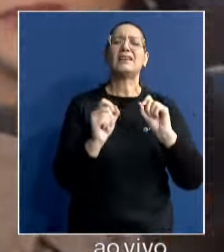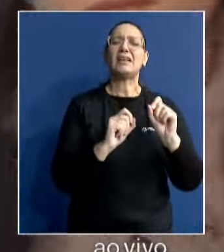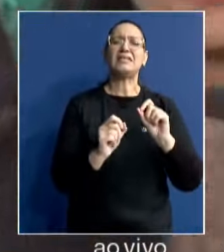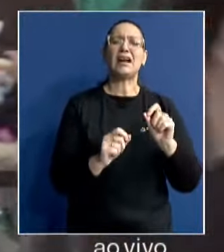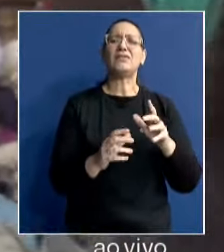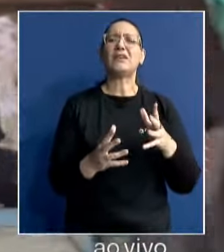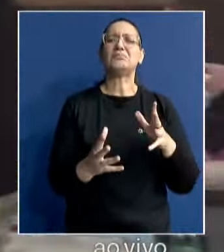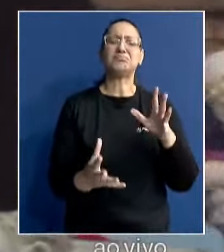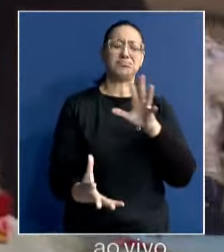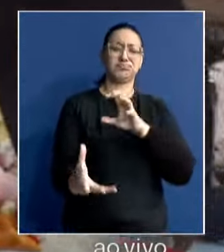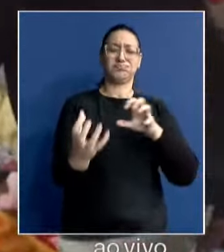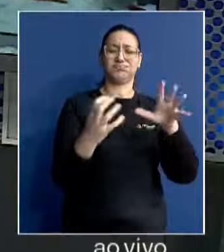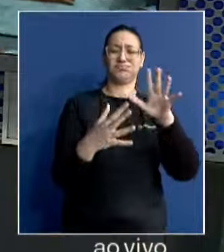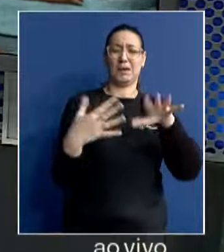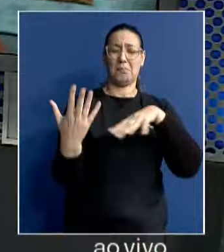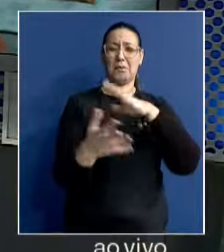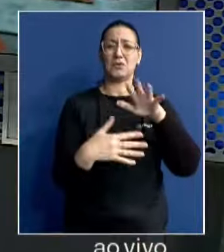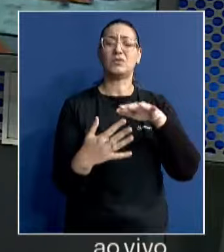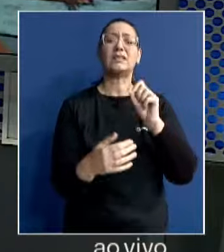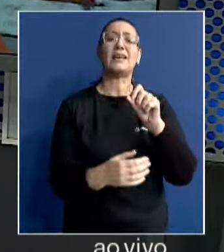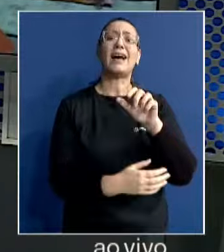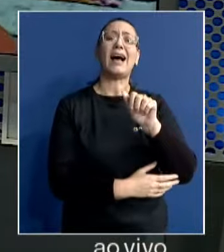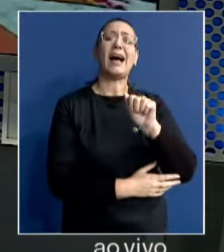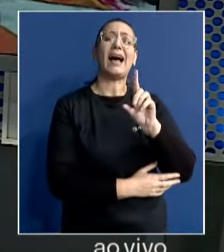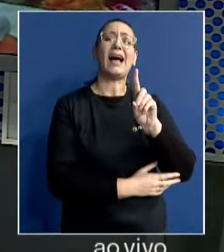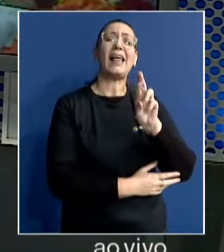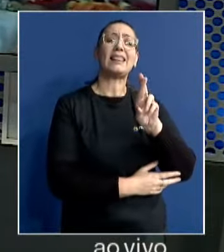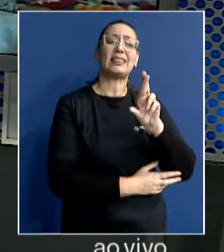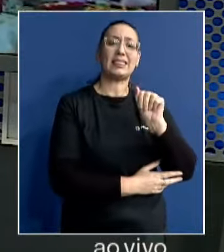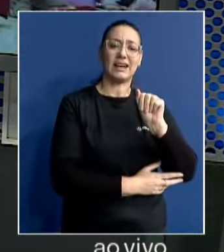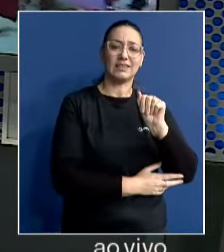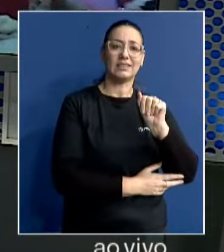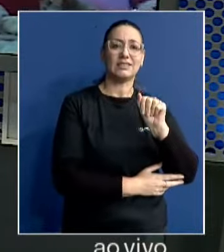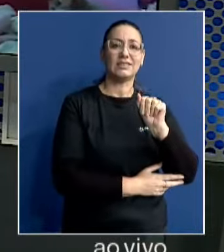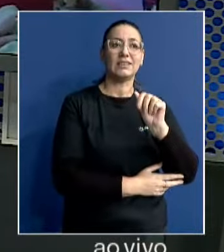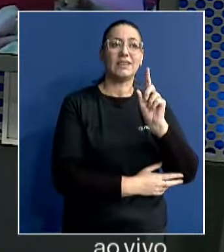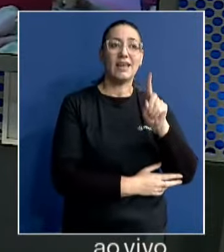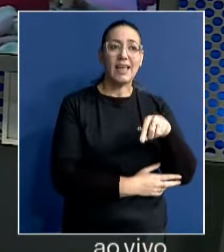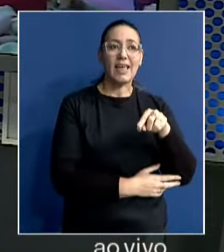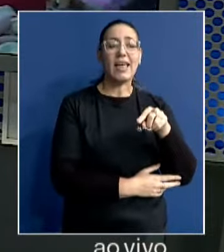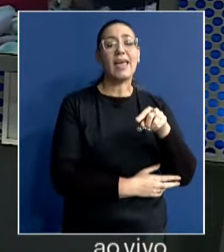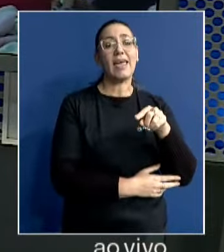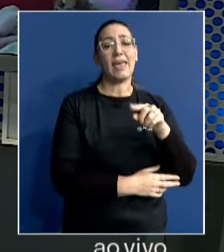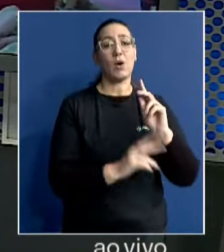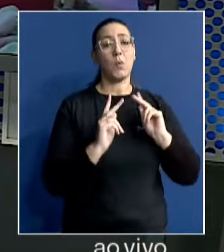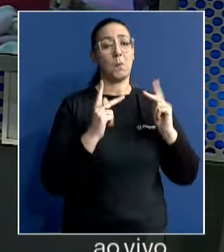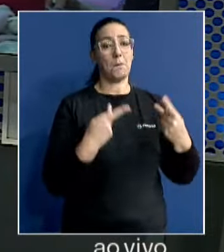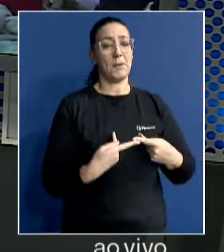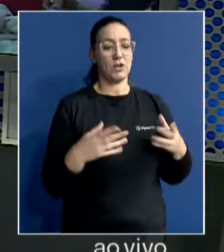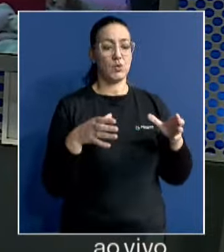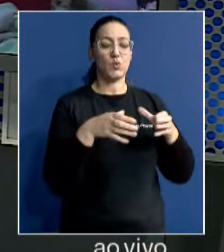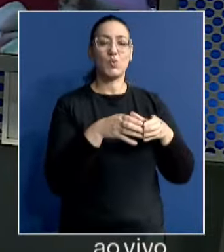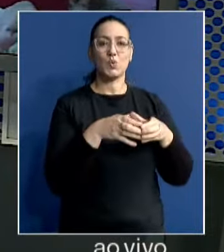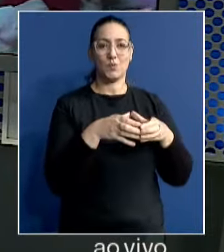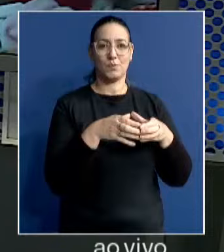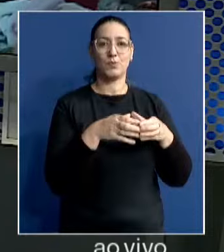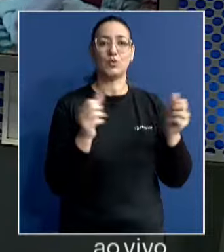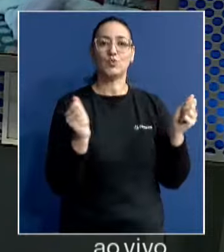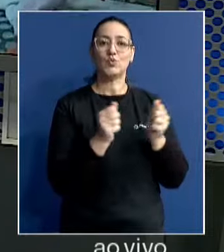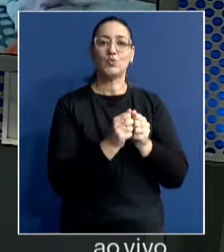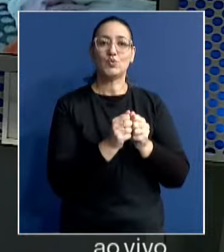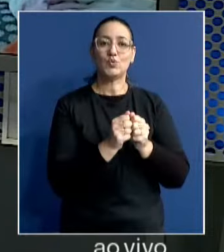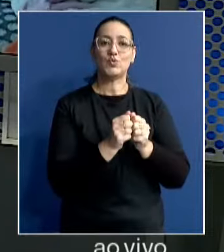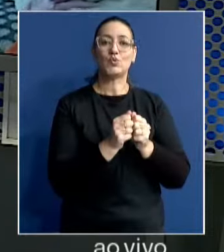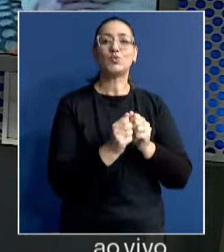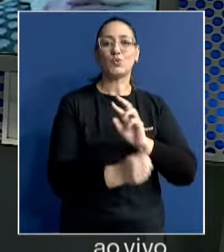representantes da ADRA? ADRA, inclusive... É ligado à igreja, uma agência humanitária ligada à Igreja Adventista